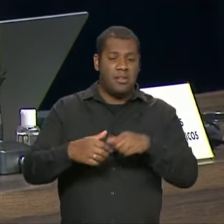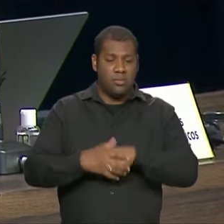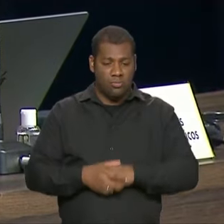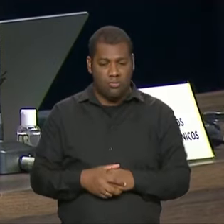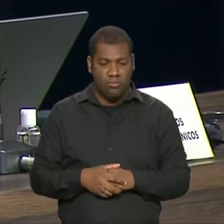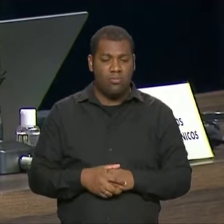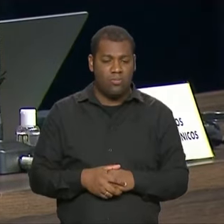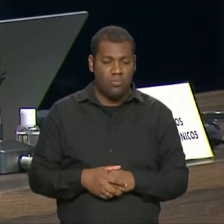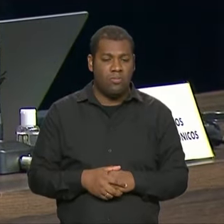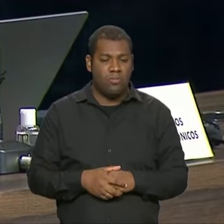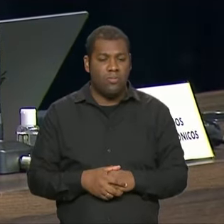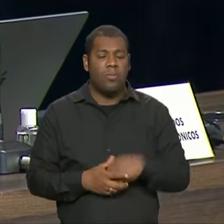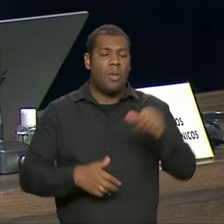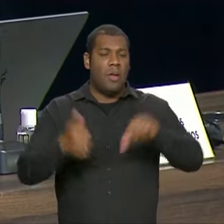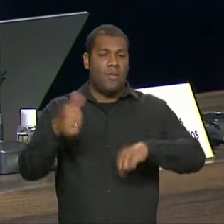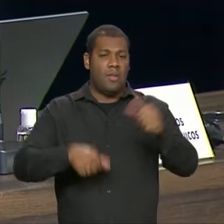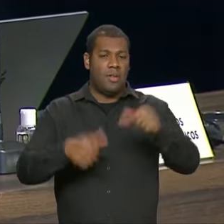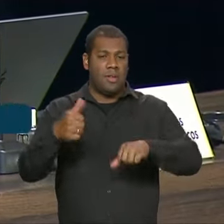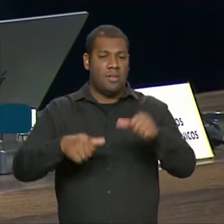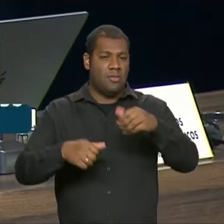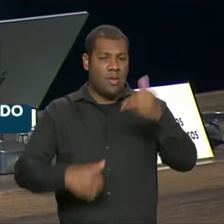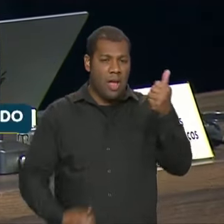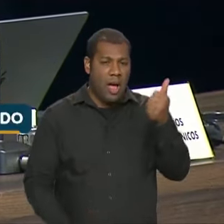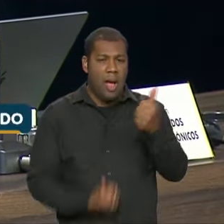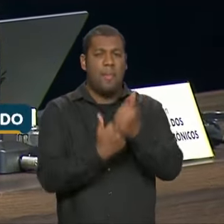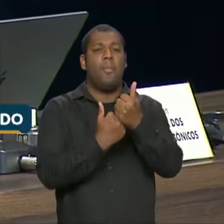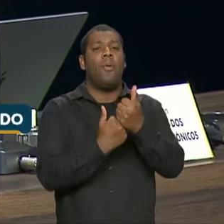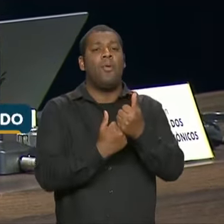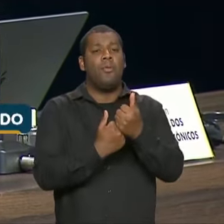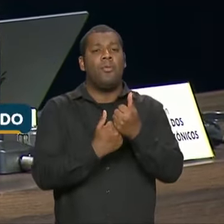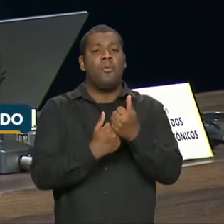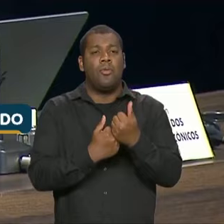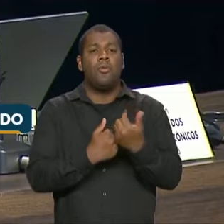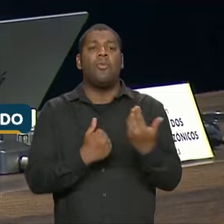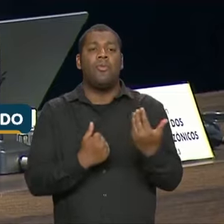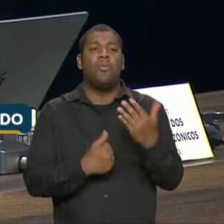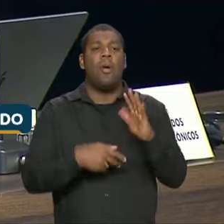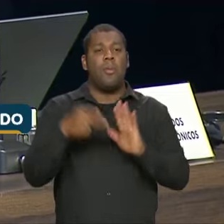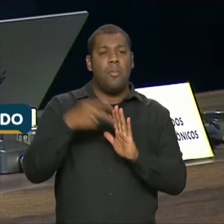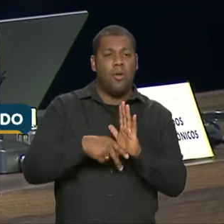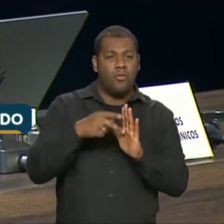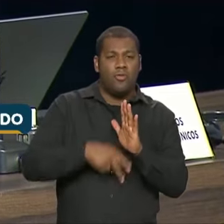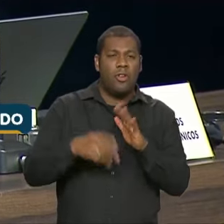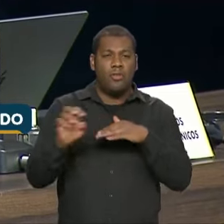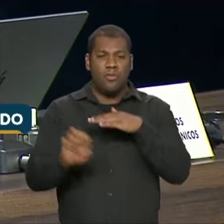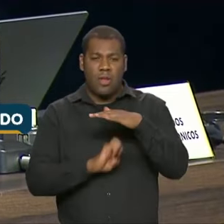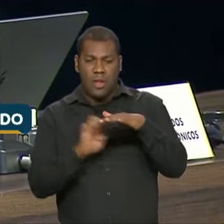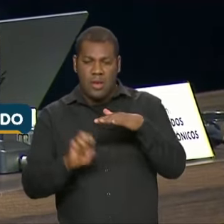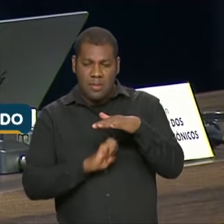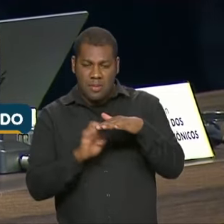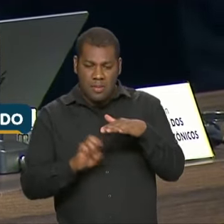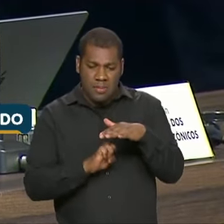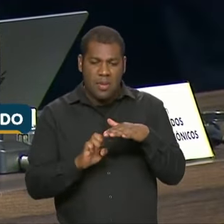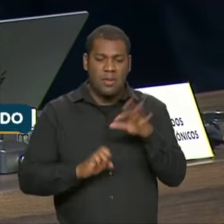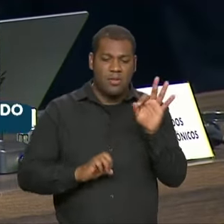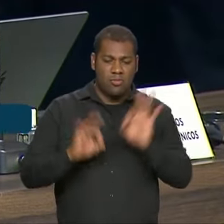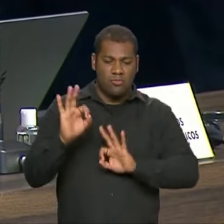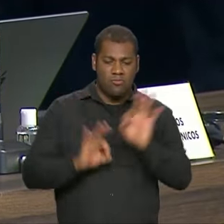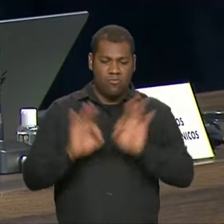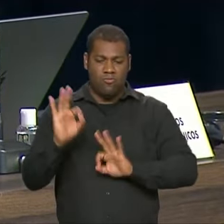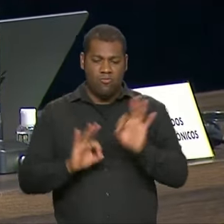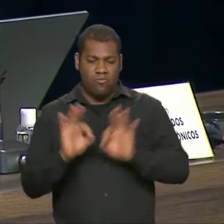termo médio para reforçar os planos de mitigação dessas empresas e preparar o futuro fechamento